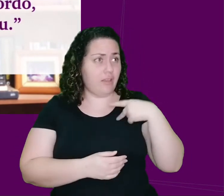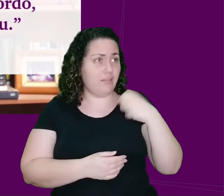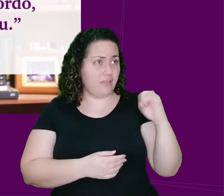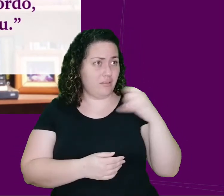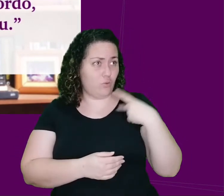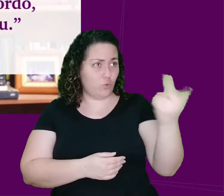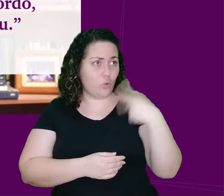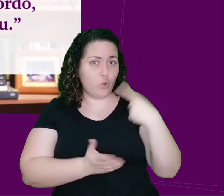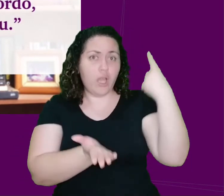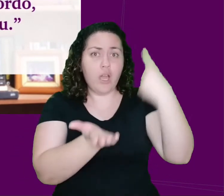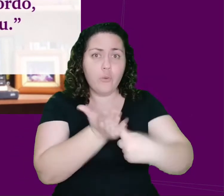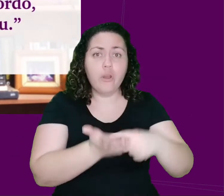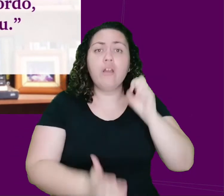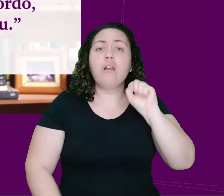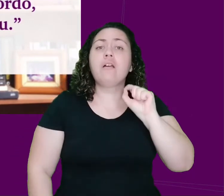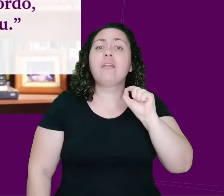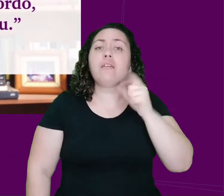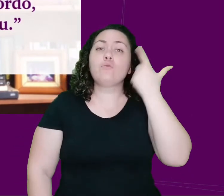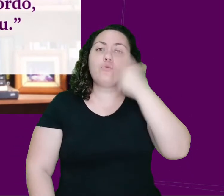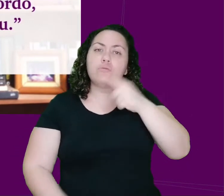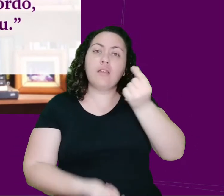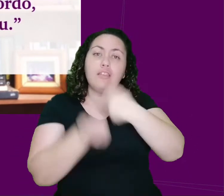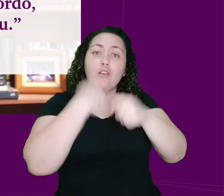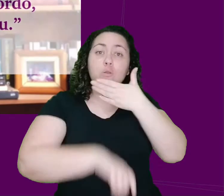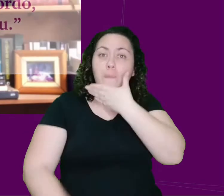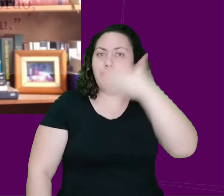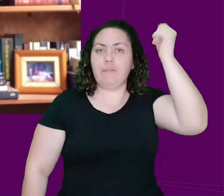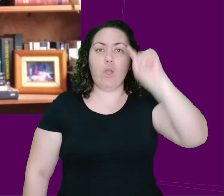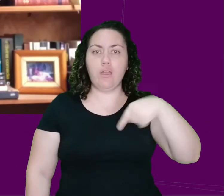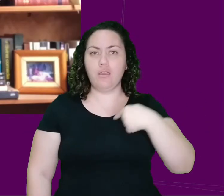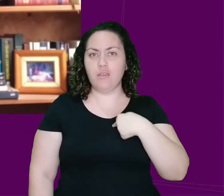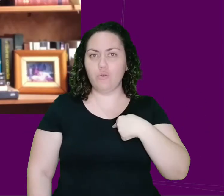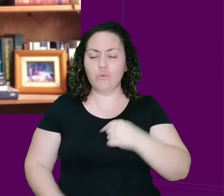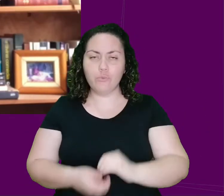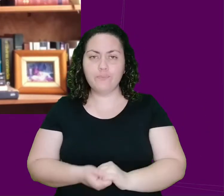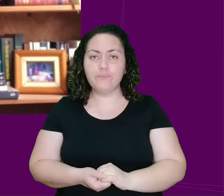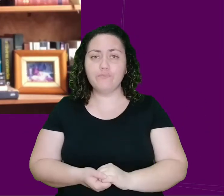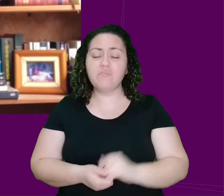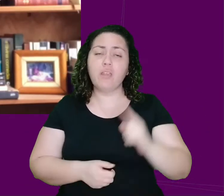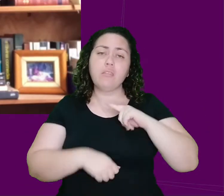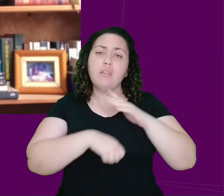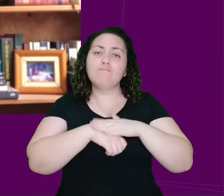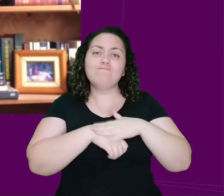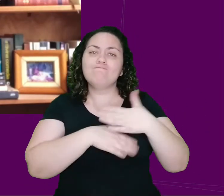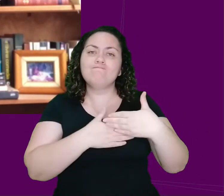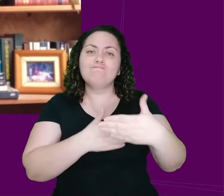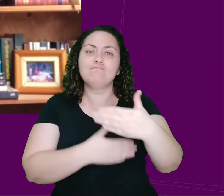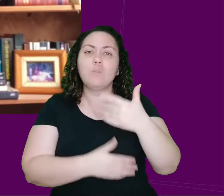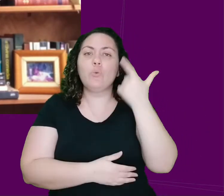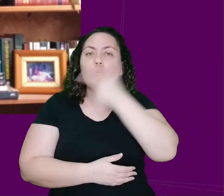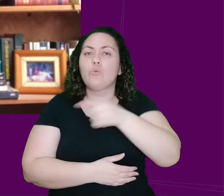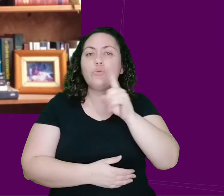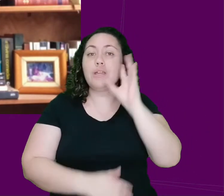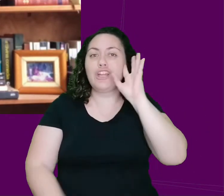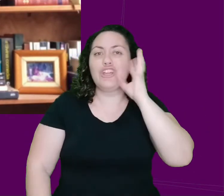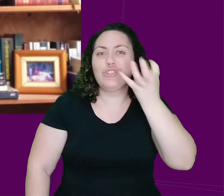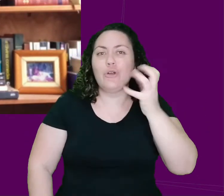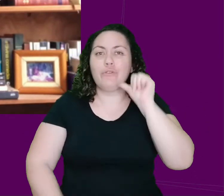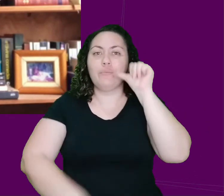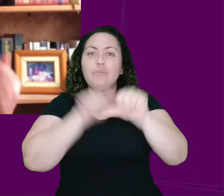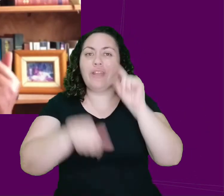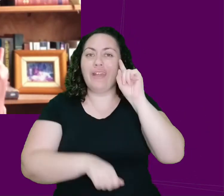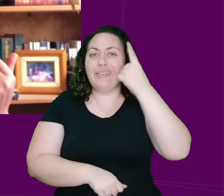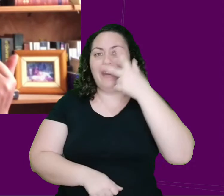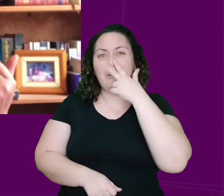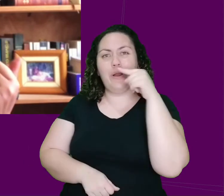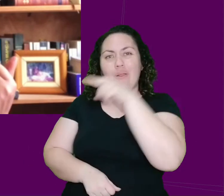chegarmos a acordo, quem faz um negócio supimpa sou eu." E assim, como não deu muito tempo para que o Padilha pudesse mudar de